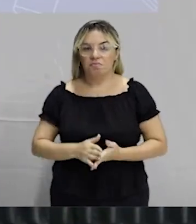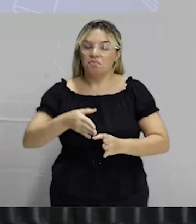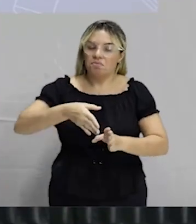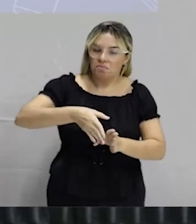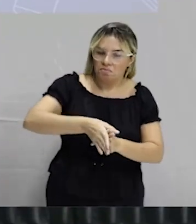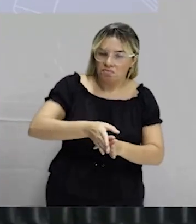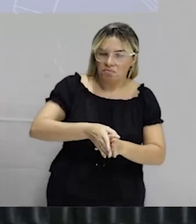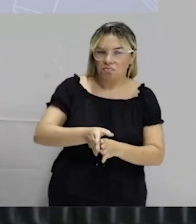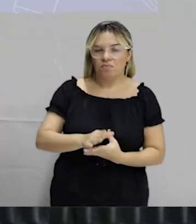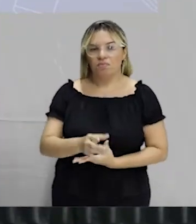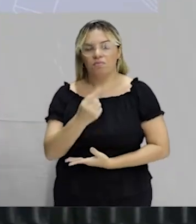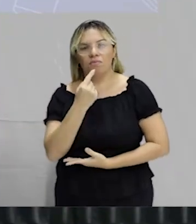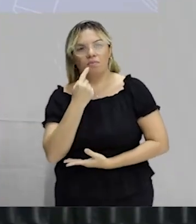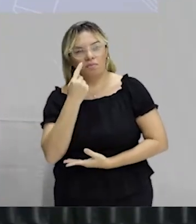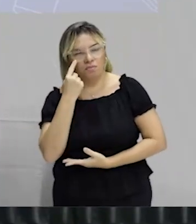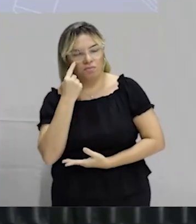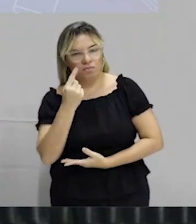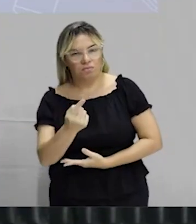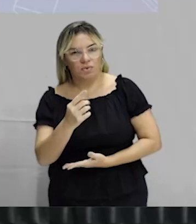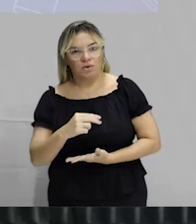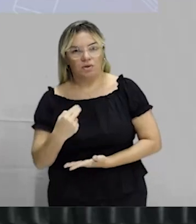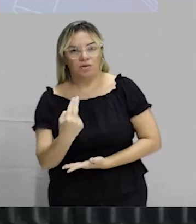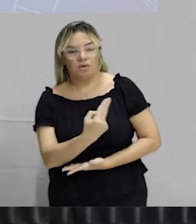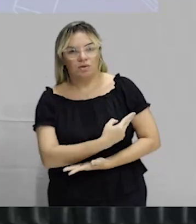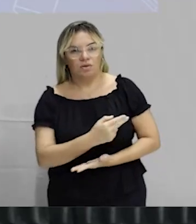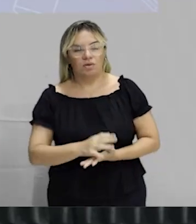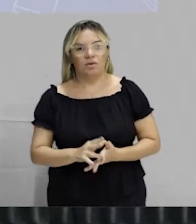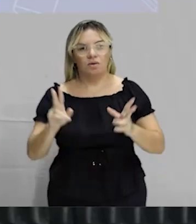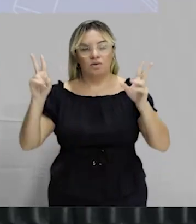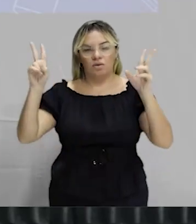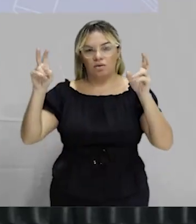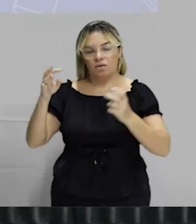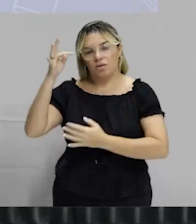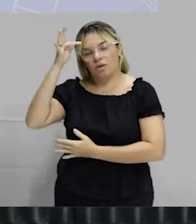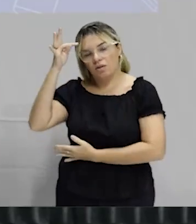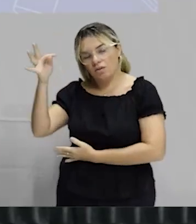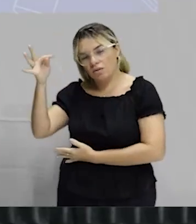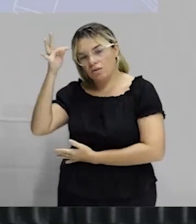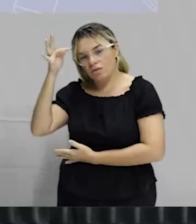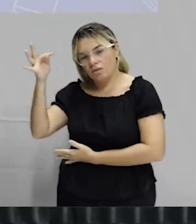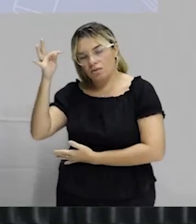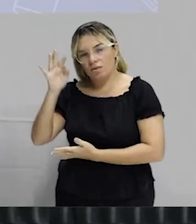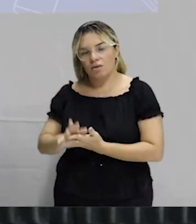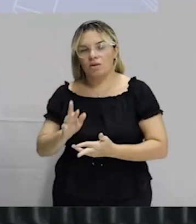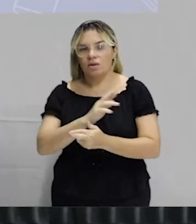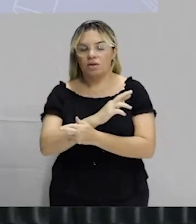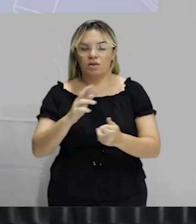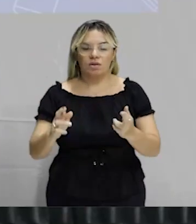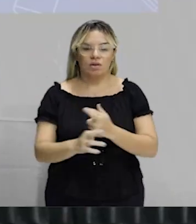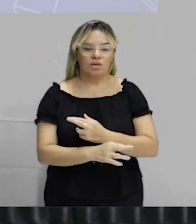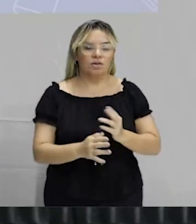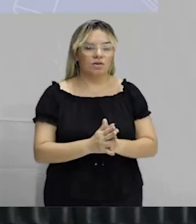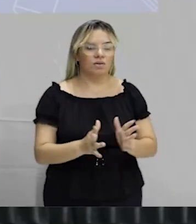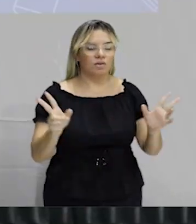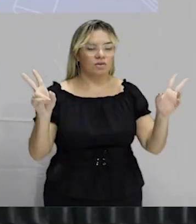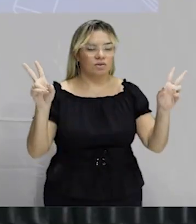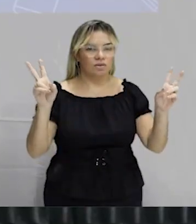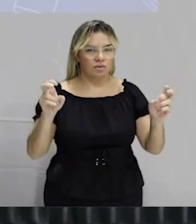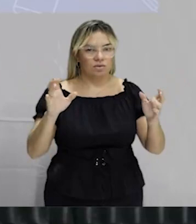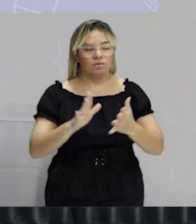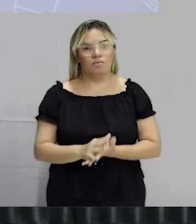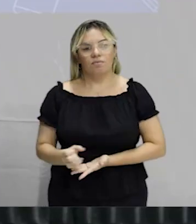olhada em nossa aula, na parte teórica, sobre esse tema. Seria